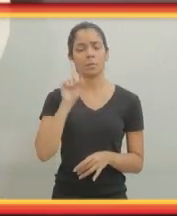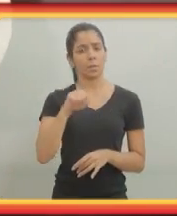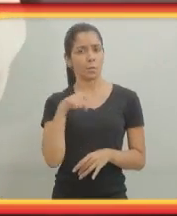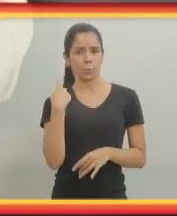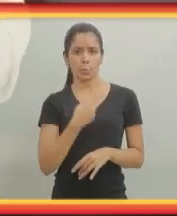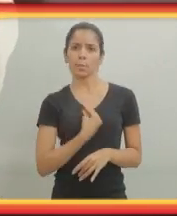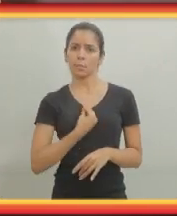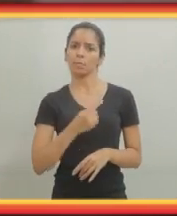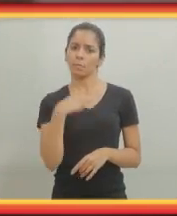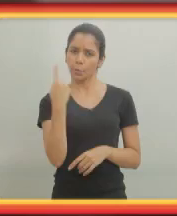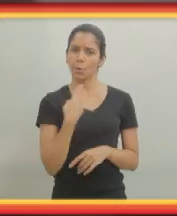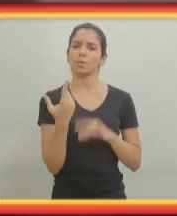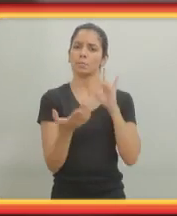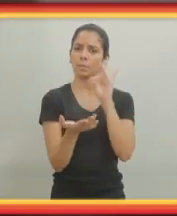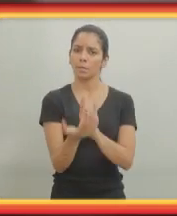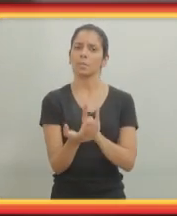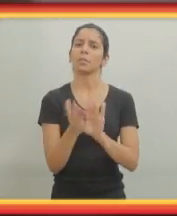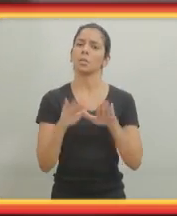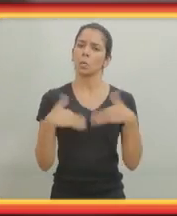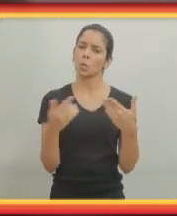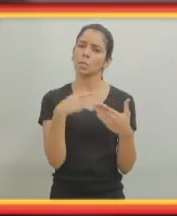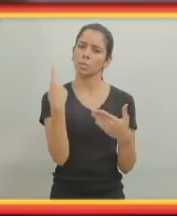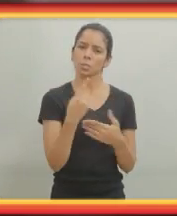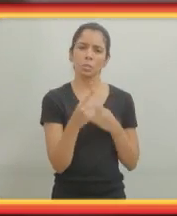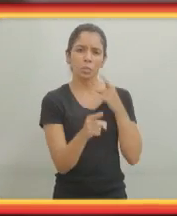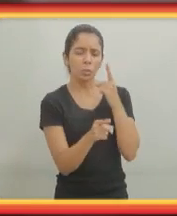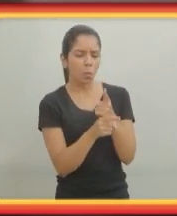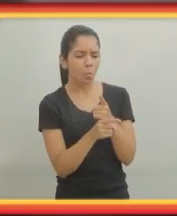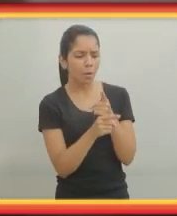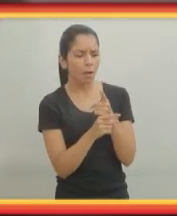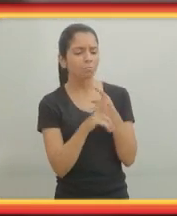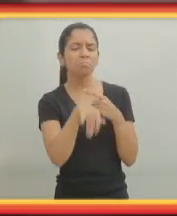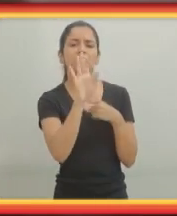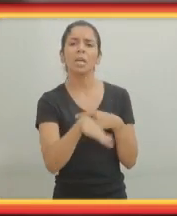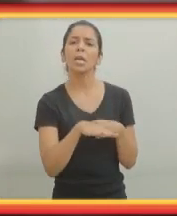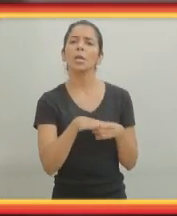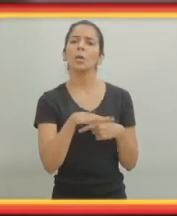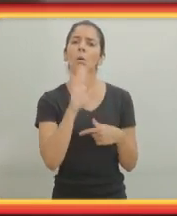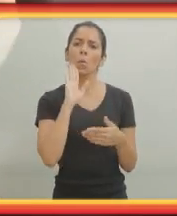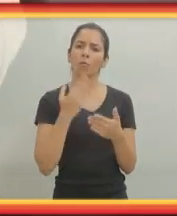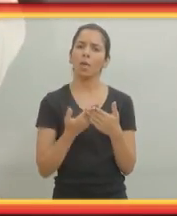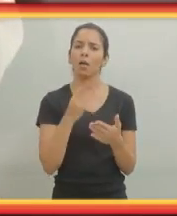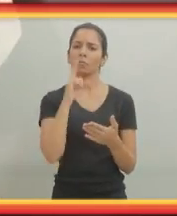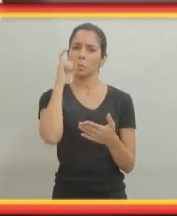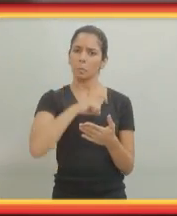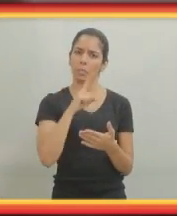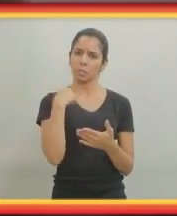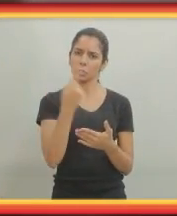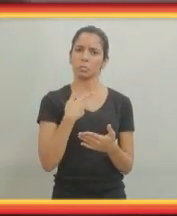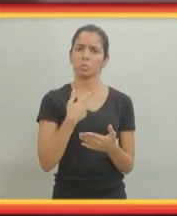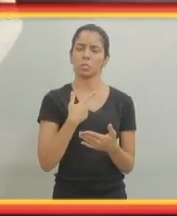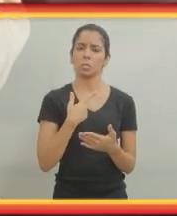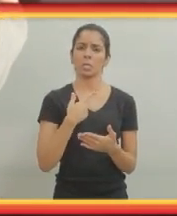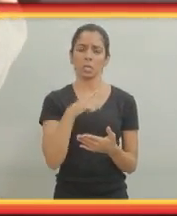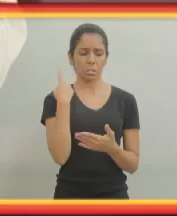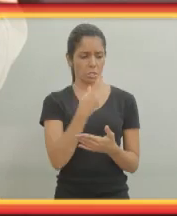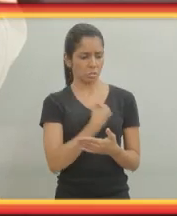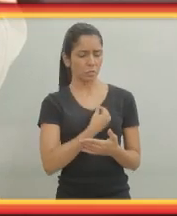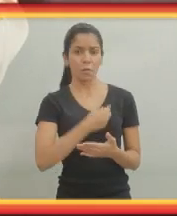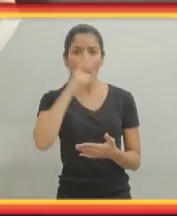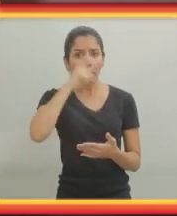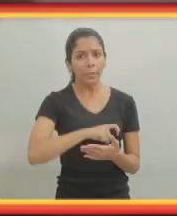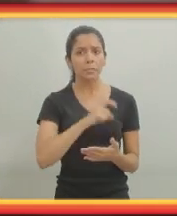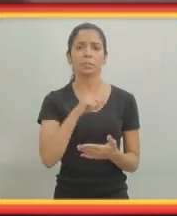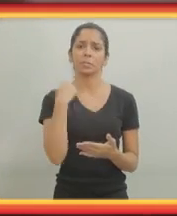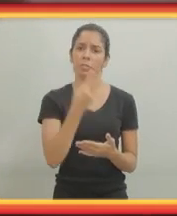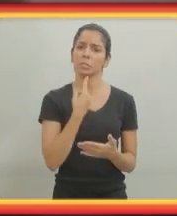a nossa vida, é a nossa realidade. E quando a gente descobre que quem a gente confiava mentiu para a gente viveu uma irrealidade,